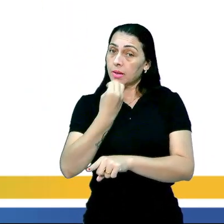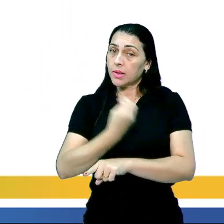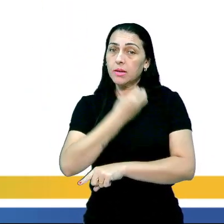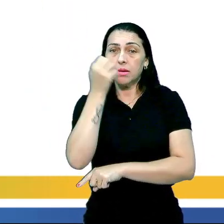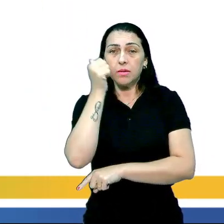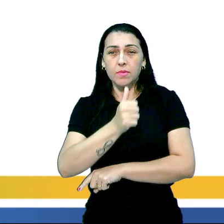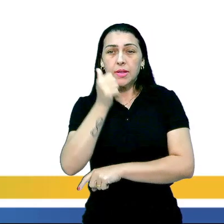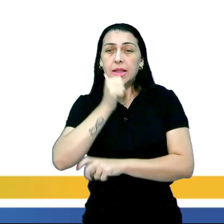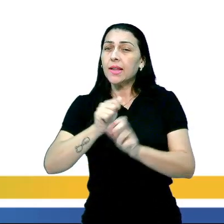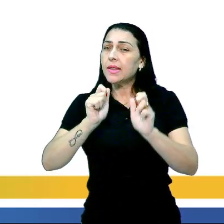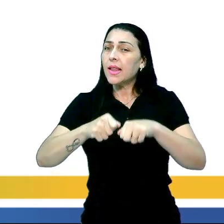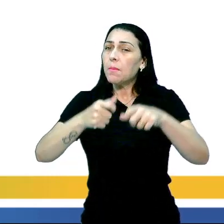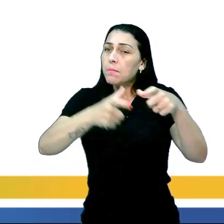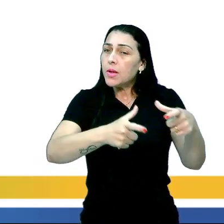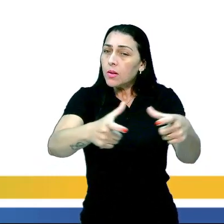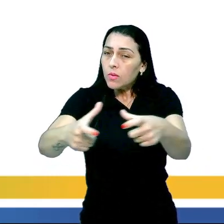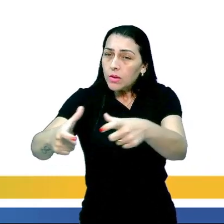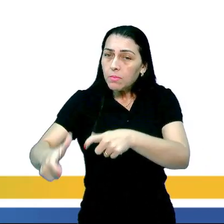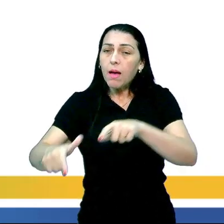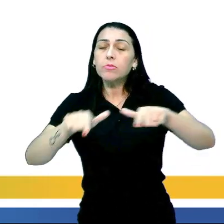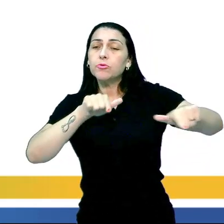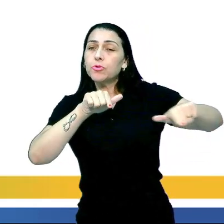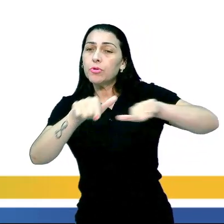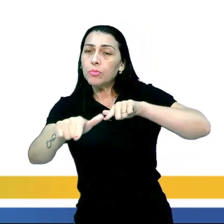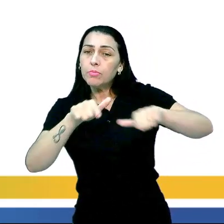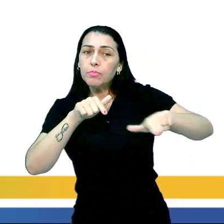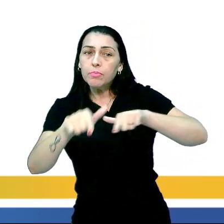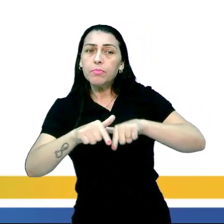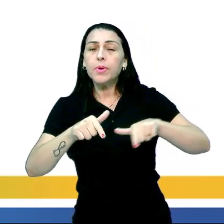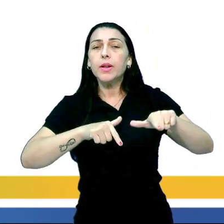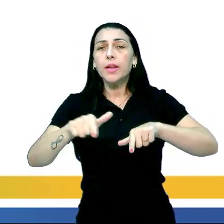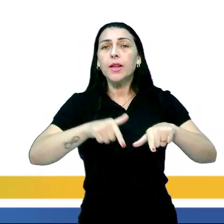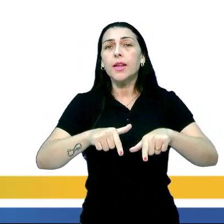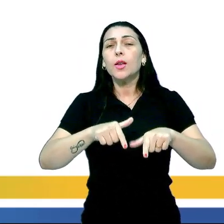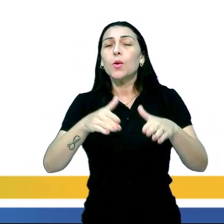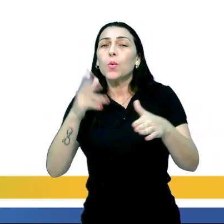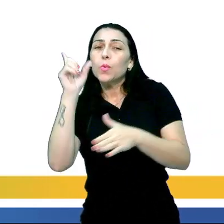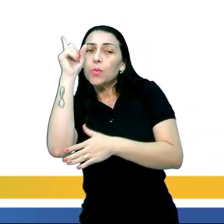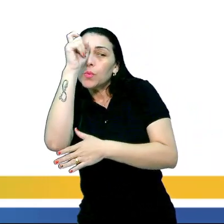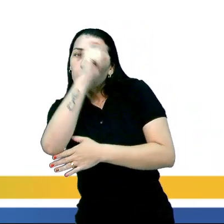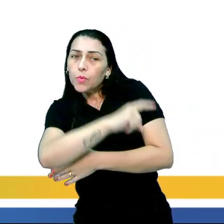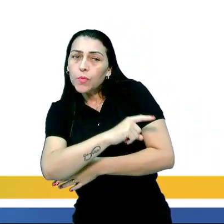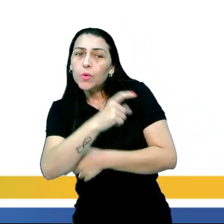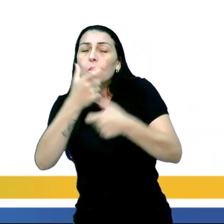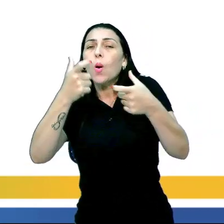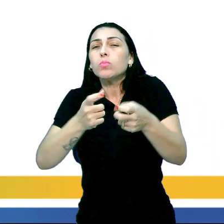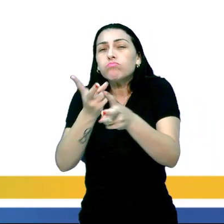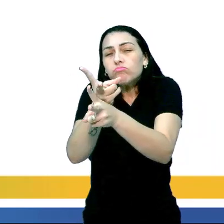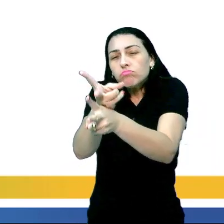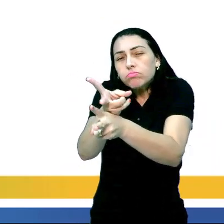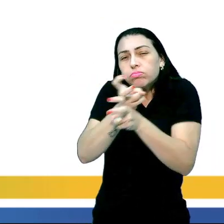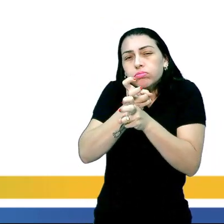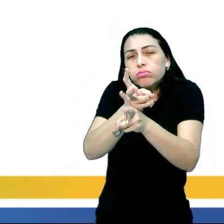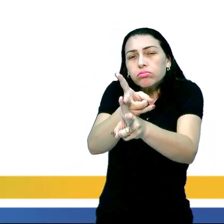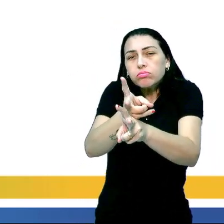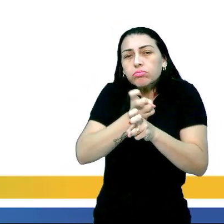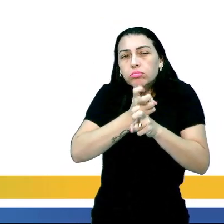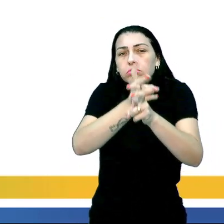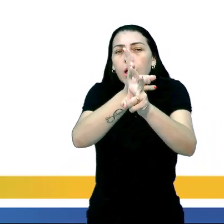essa presença feminina se dá mais no espaço dos empregos precários, onde